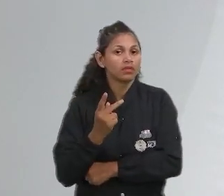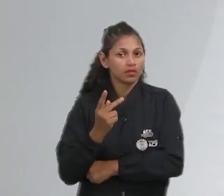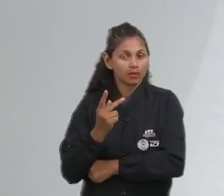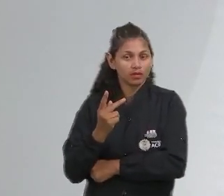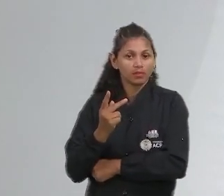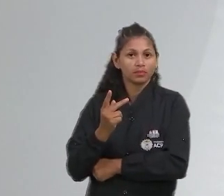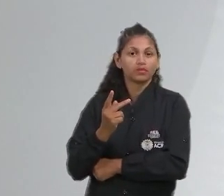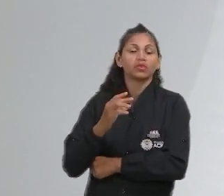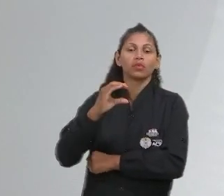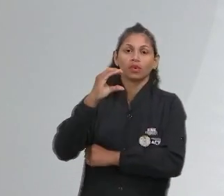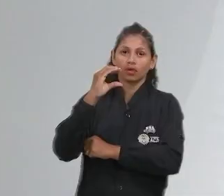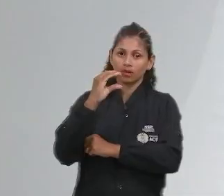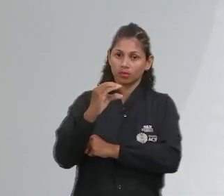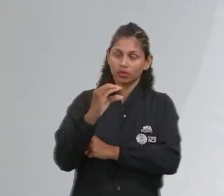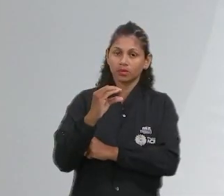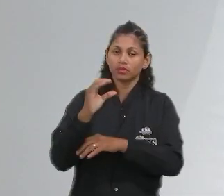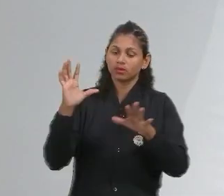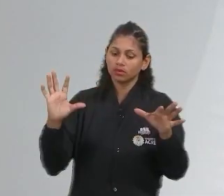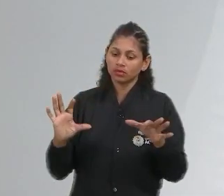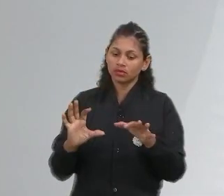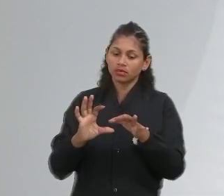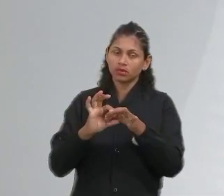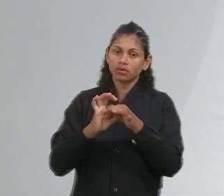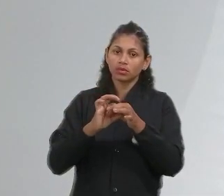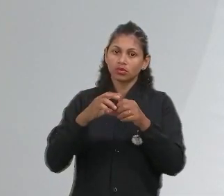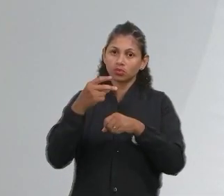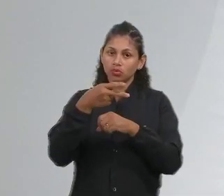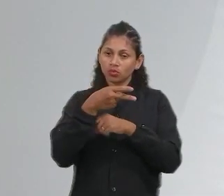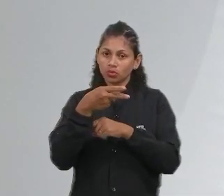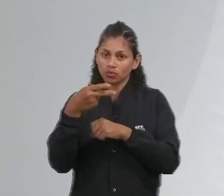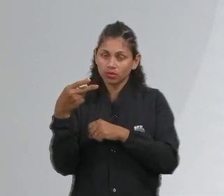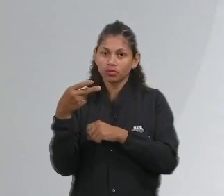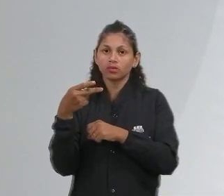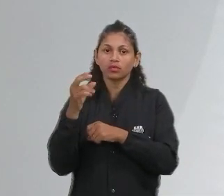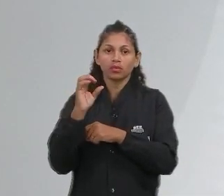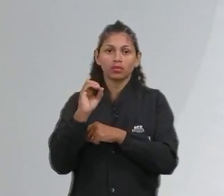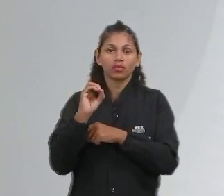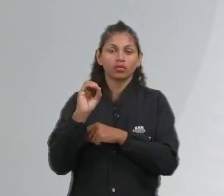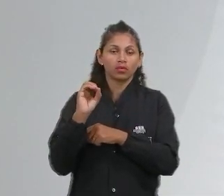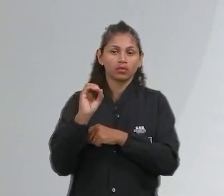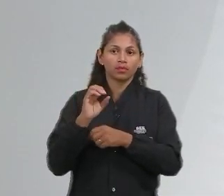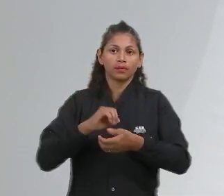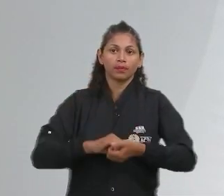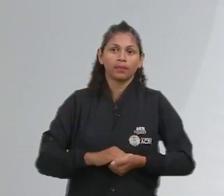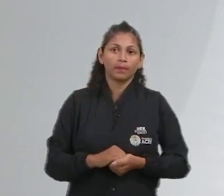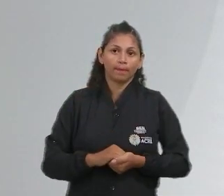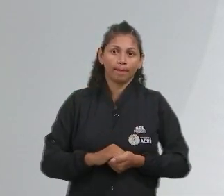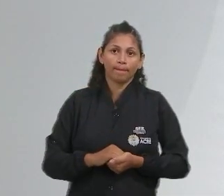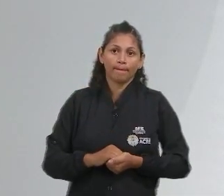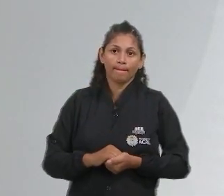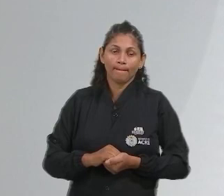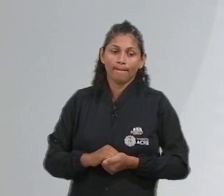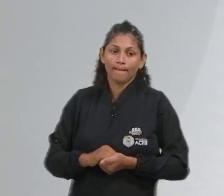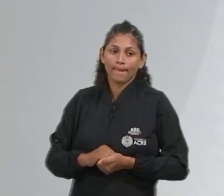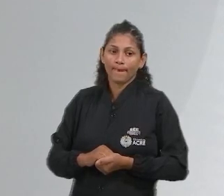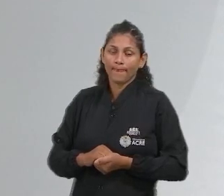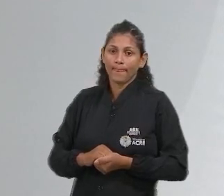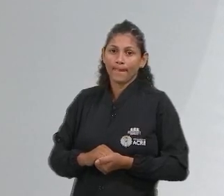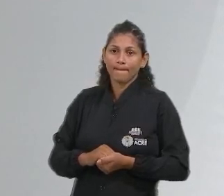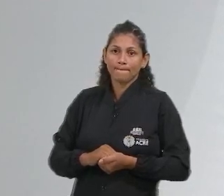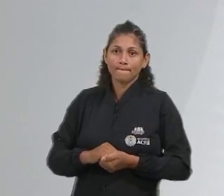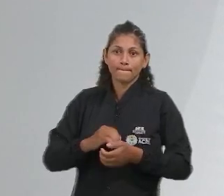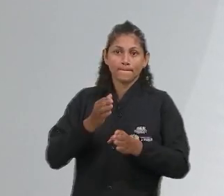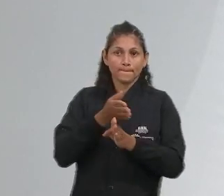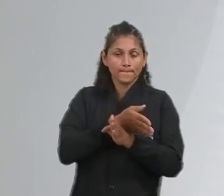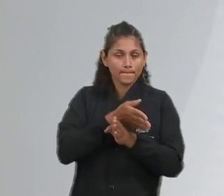um carbono fazendo dupla ligação com oxigênio, tá? Aí, entre